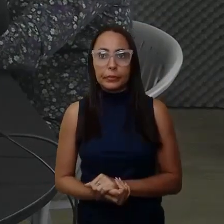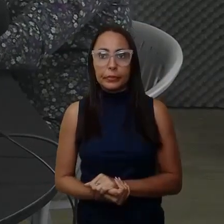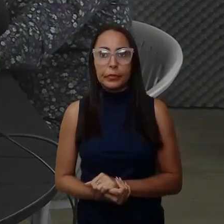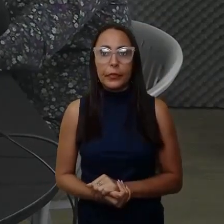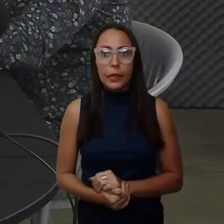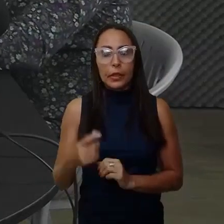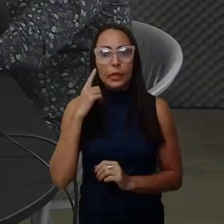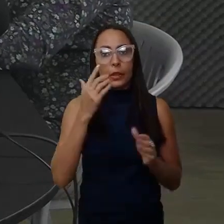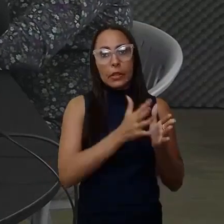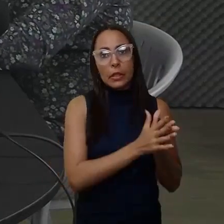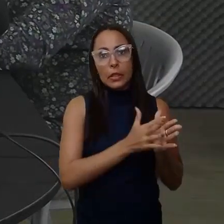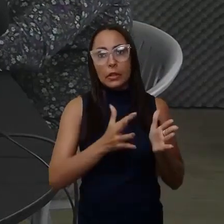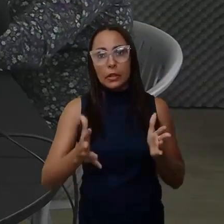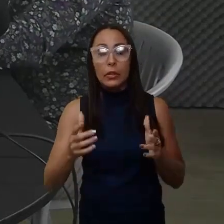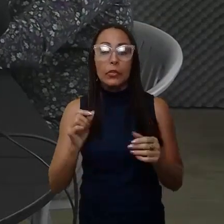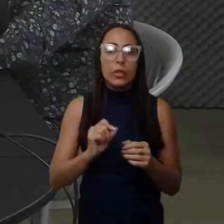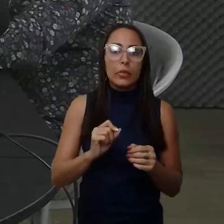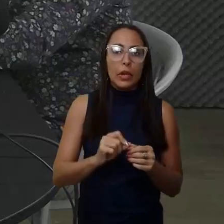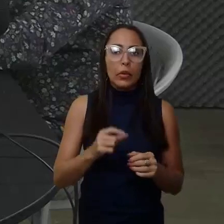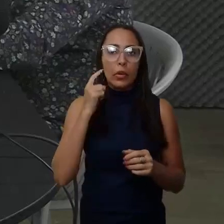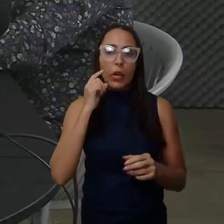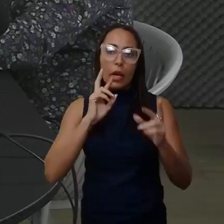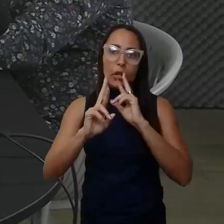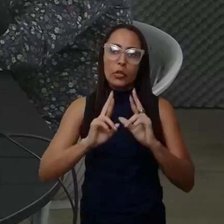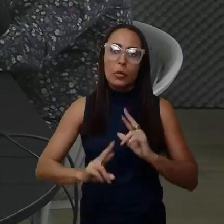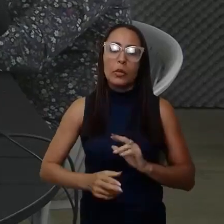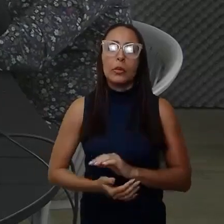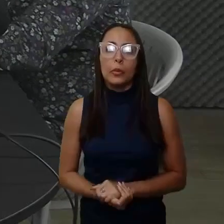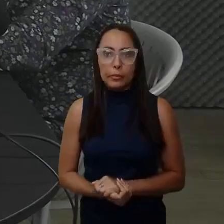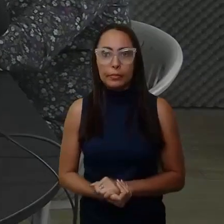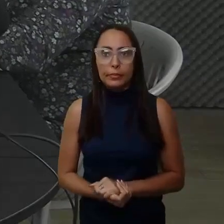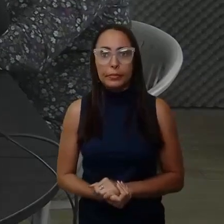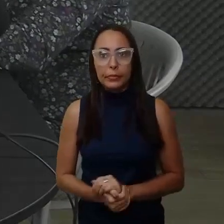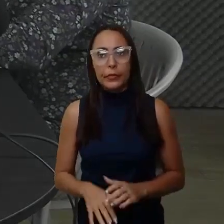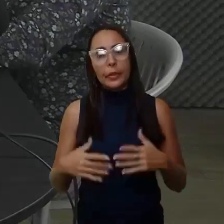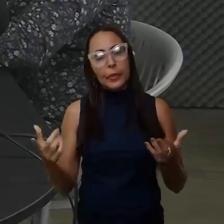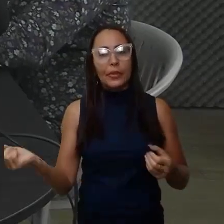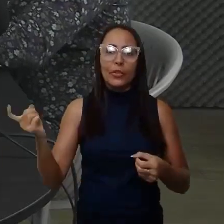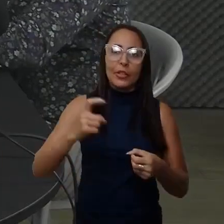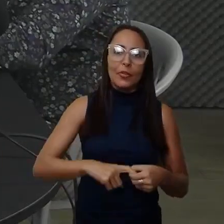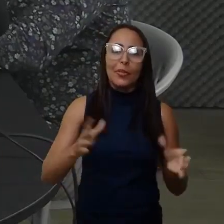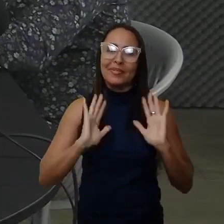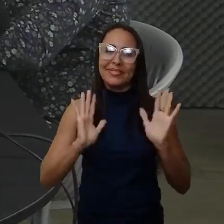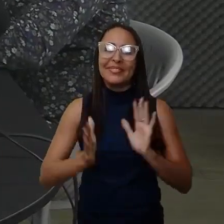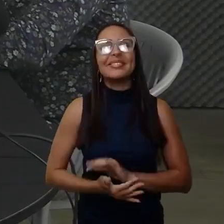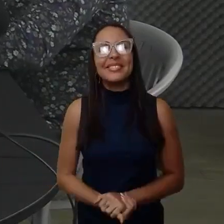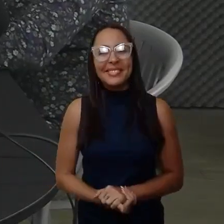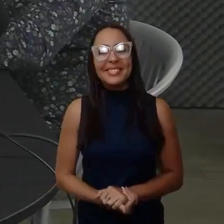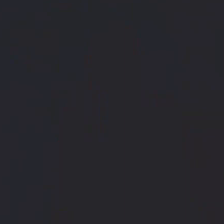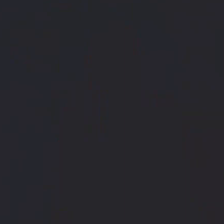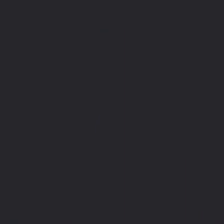dessa série documental que você faz. Qual foi a resposta do público? Pode ser? Com certeza. Então daqui a pouquinho a gente Estamos volta aqui. com o Educadoc.